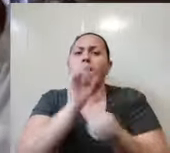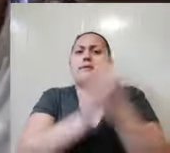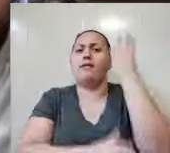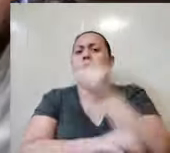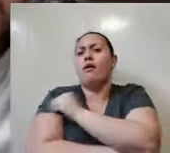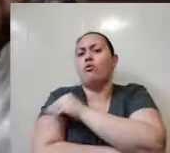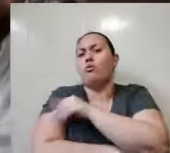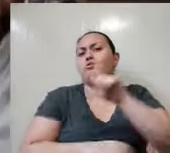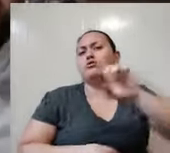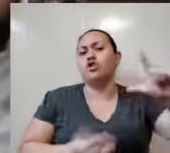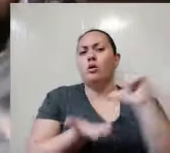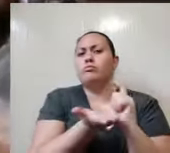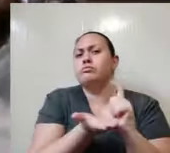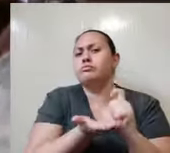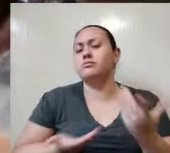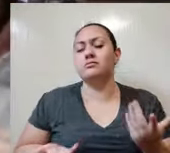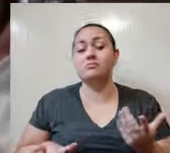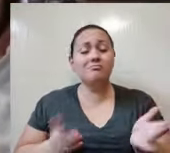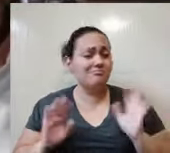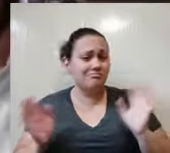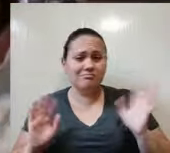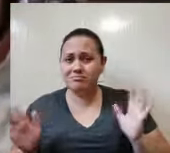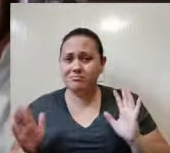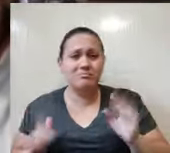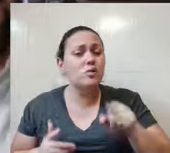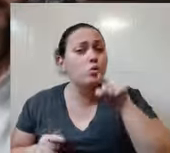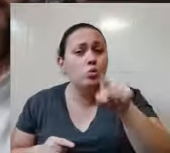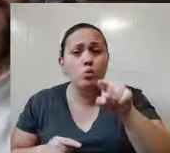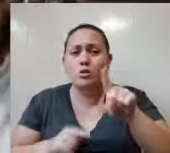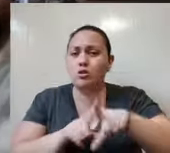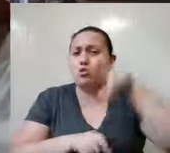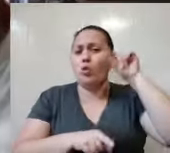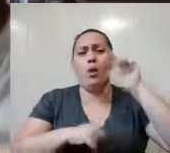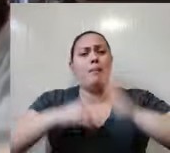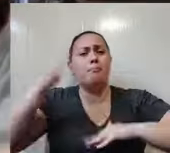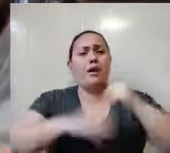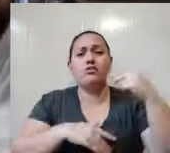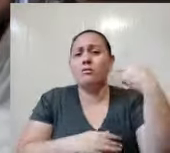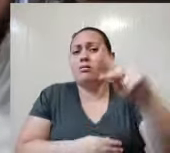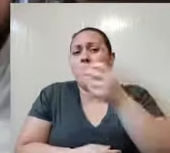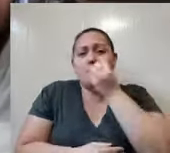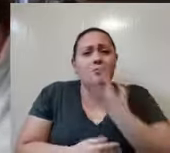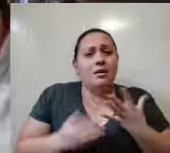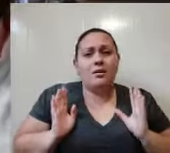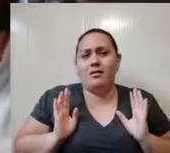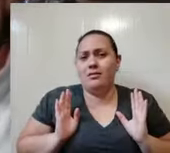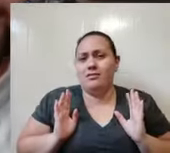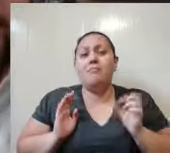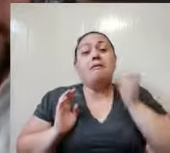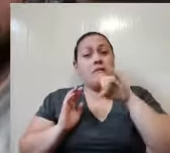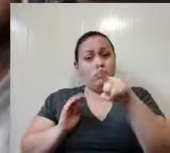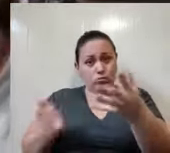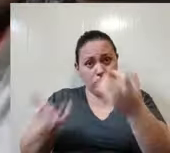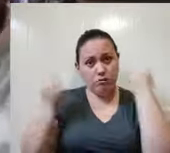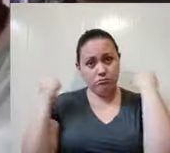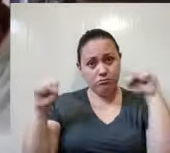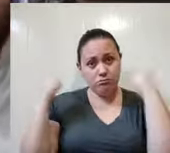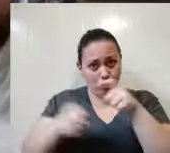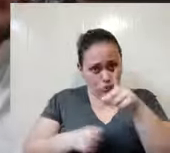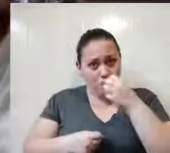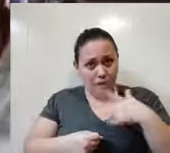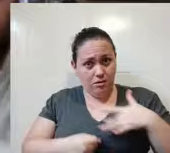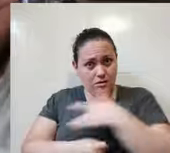Não. Tipo assim, tu tem que fazer o que vai te fazer bem. Se fazer exercício te faz bem, faz exercício. Se